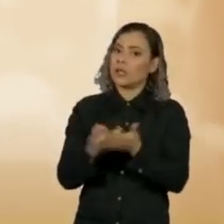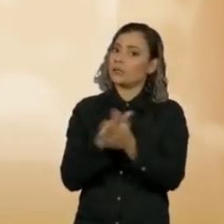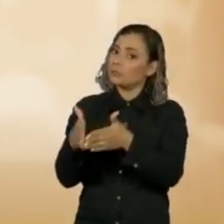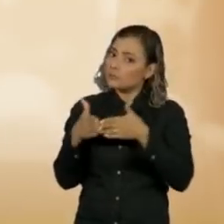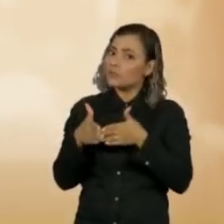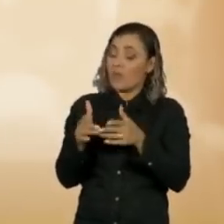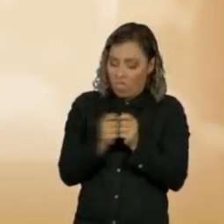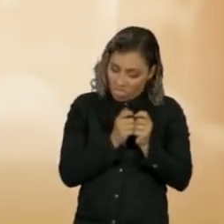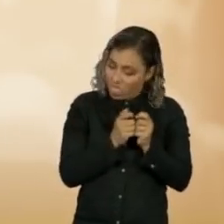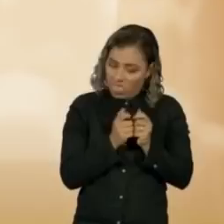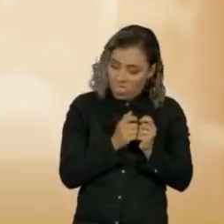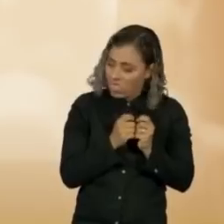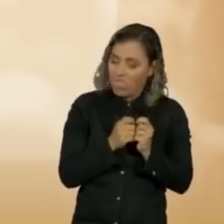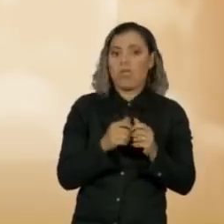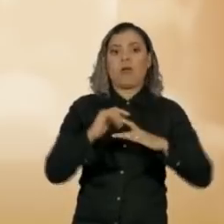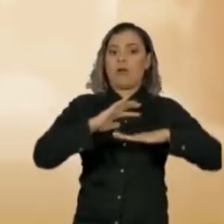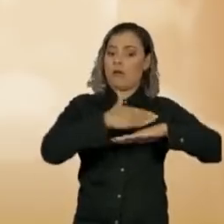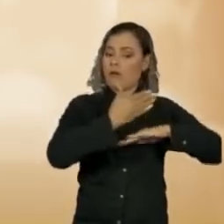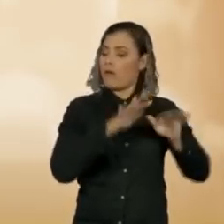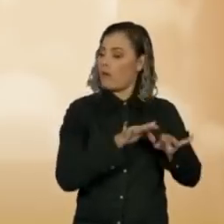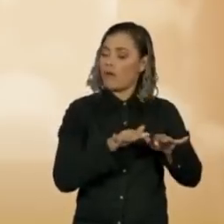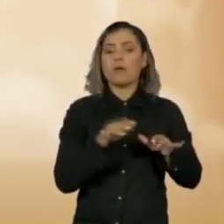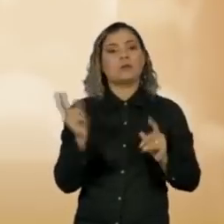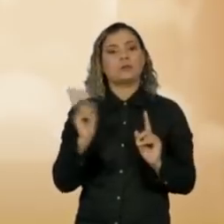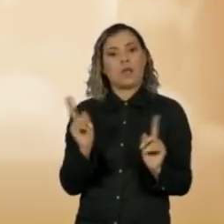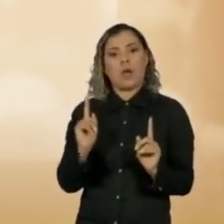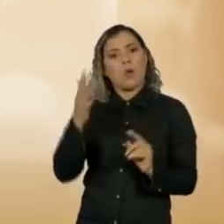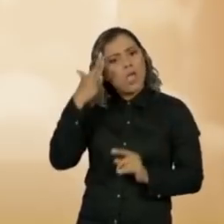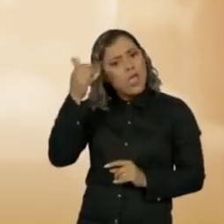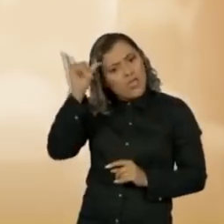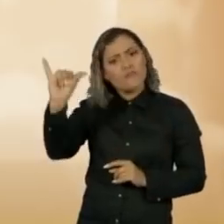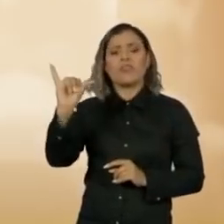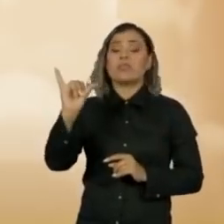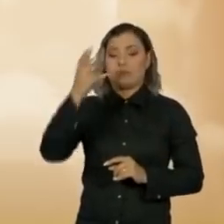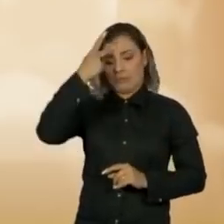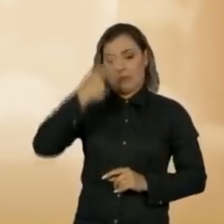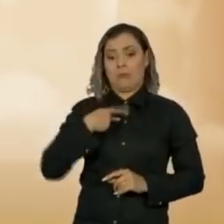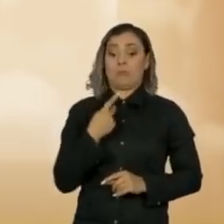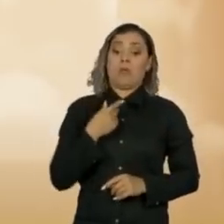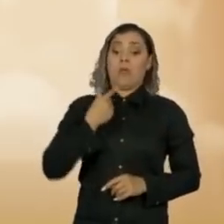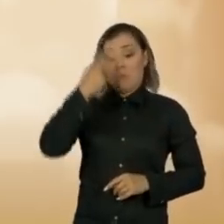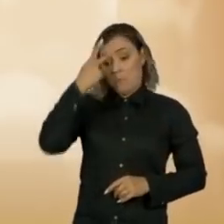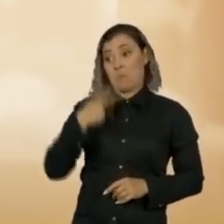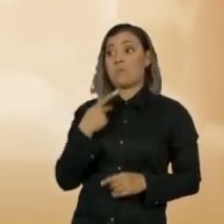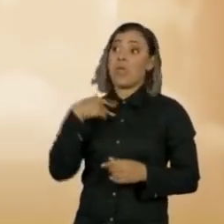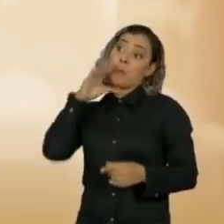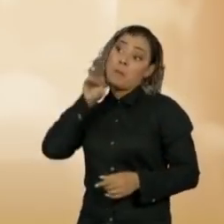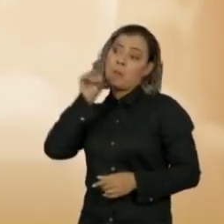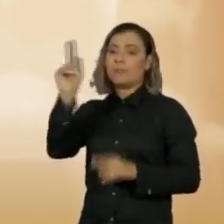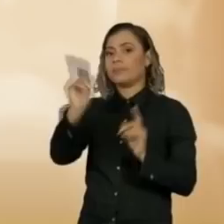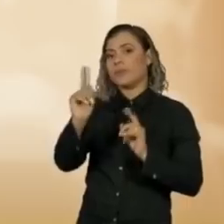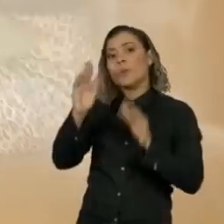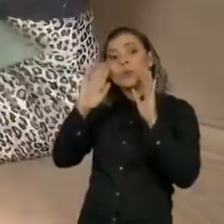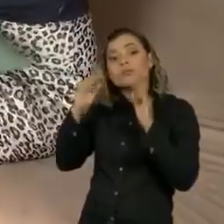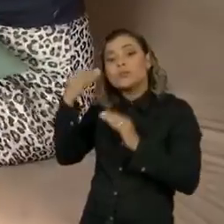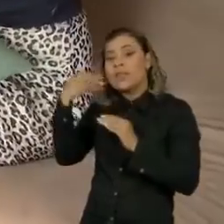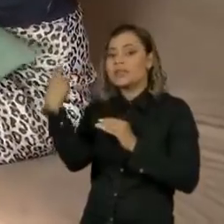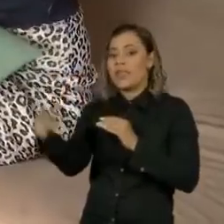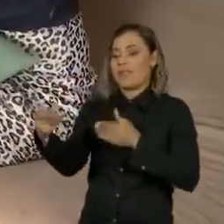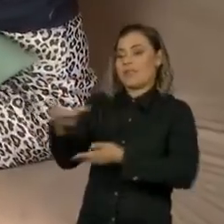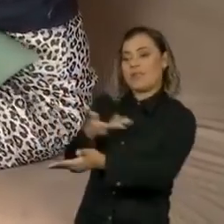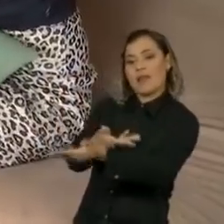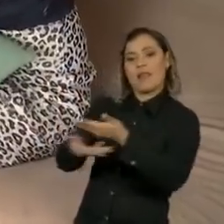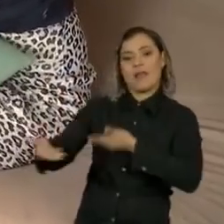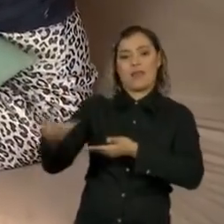mexa no celular ou no computador enquanto ouve. Evite falar de você e se concentre na experiência do outro.